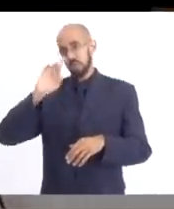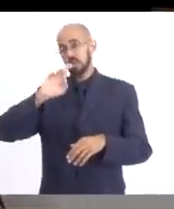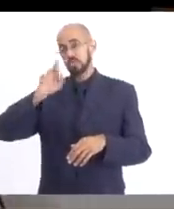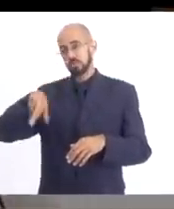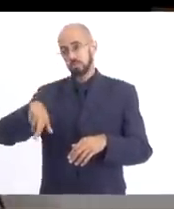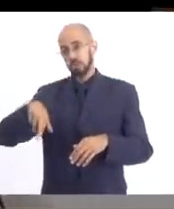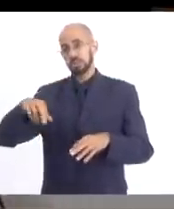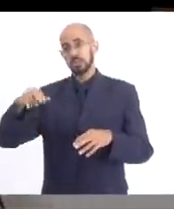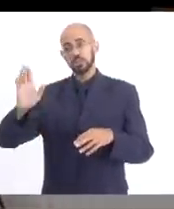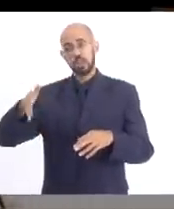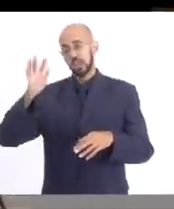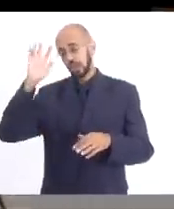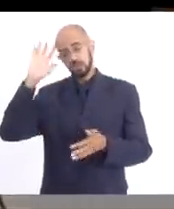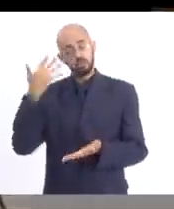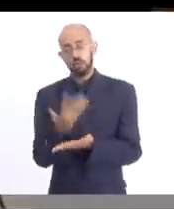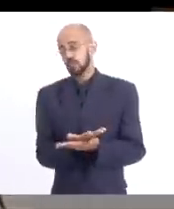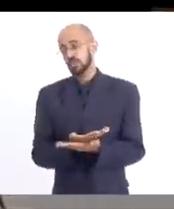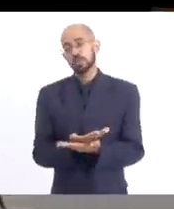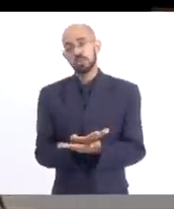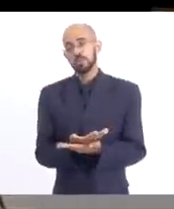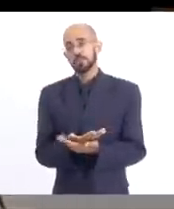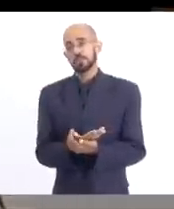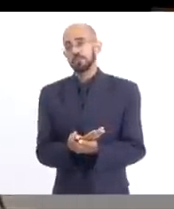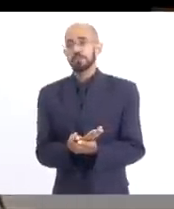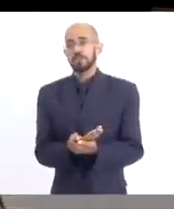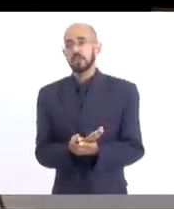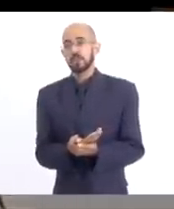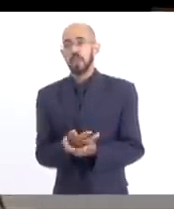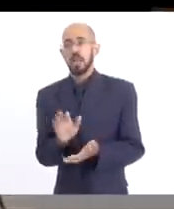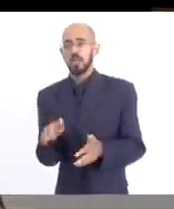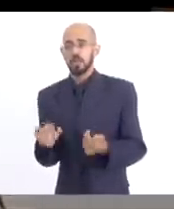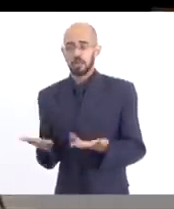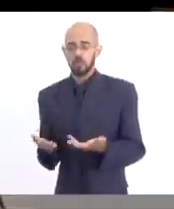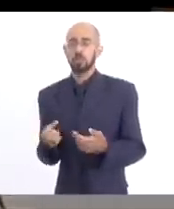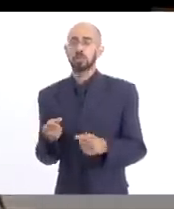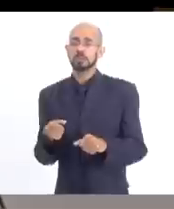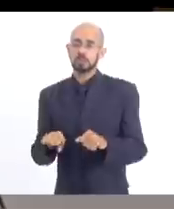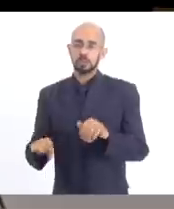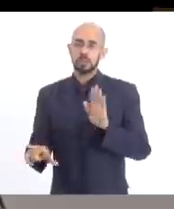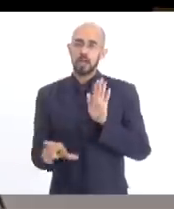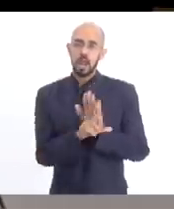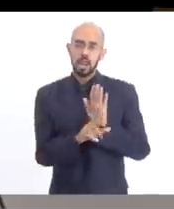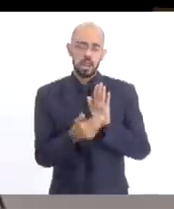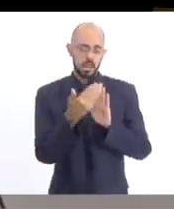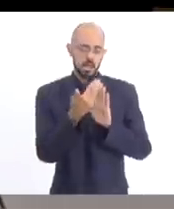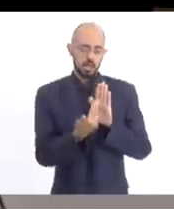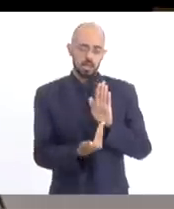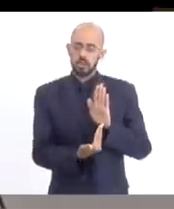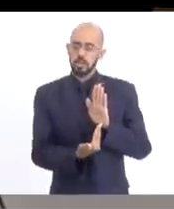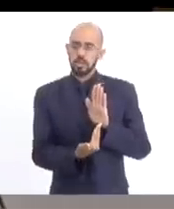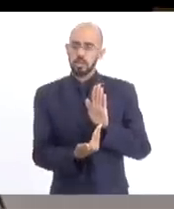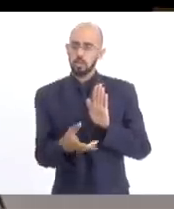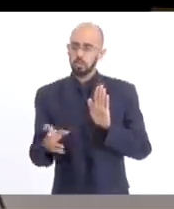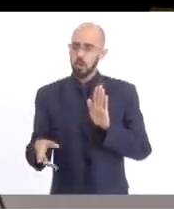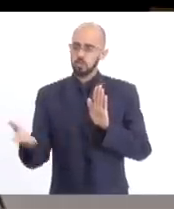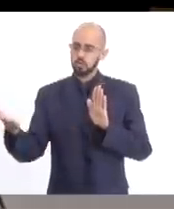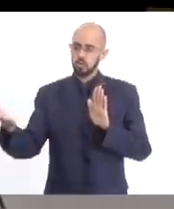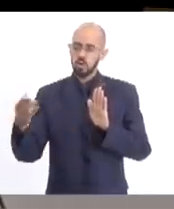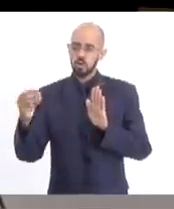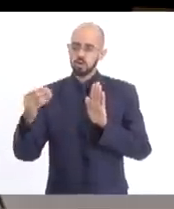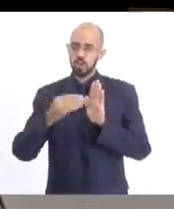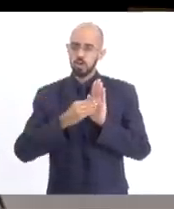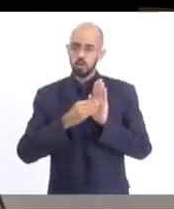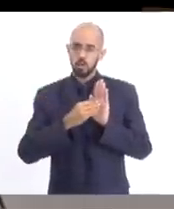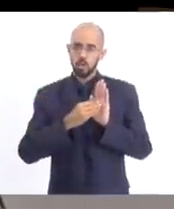segunda. Então, eu estou dizendo que se pode, no texto legal, Vossa Excelência colocou, eu acho que